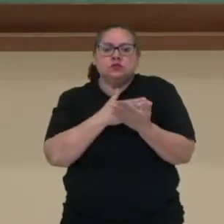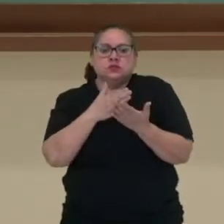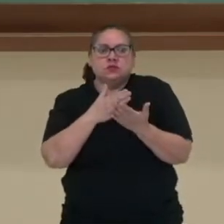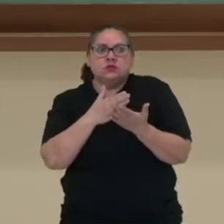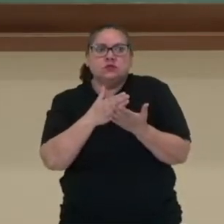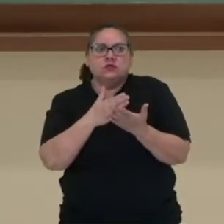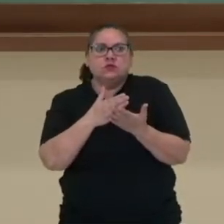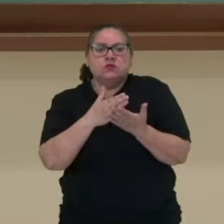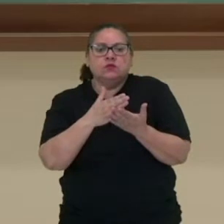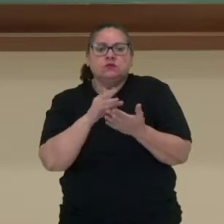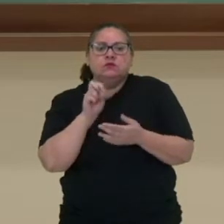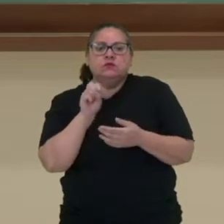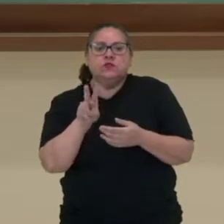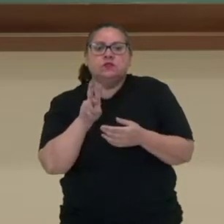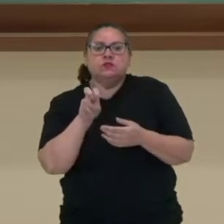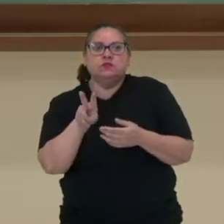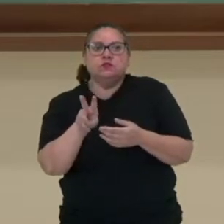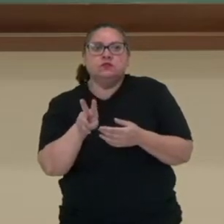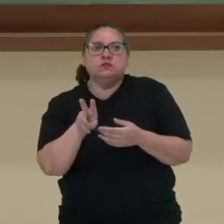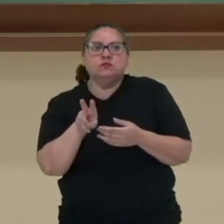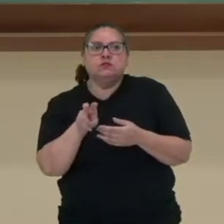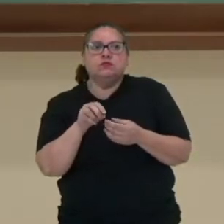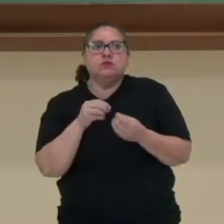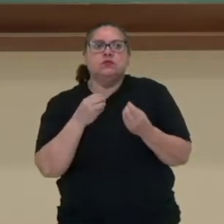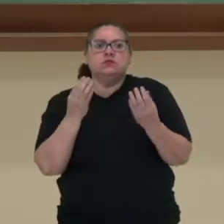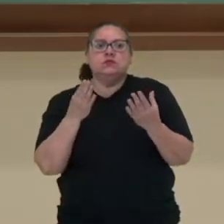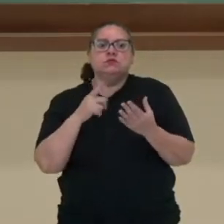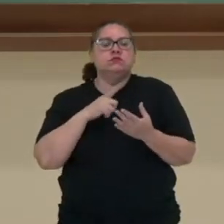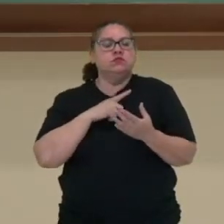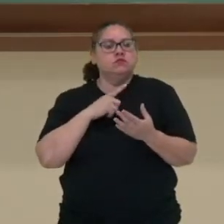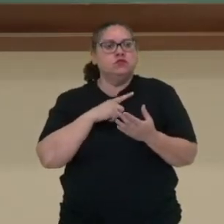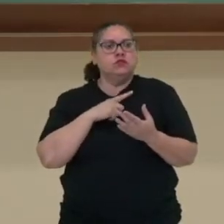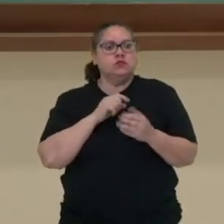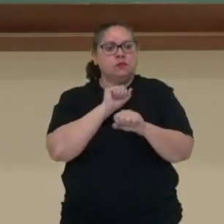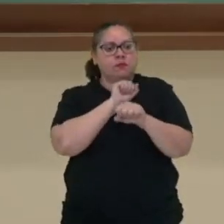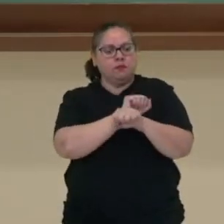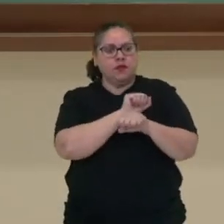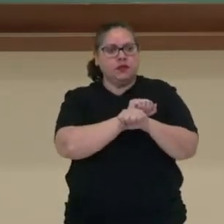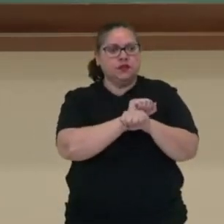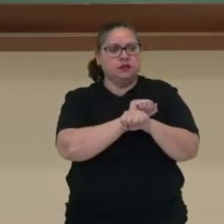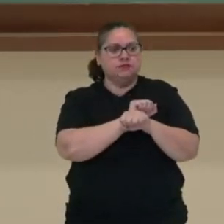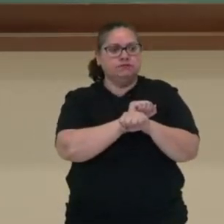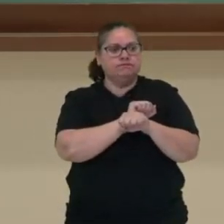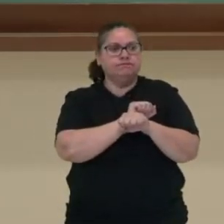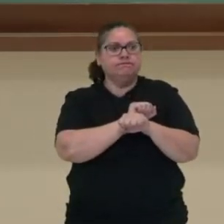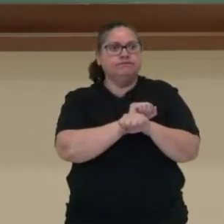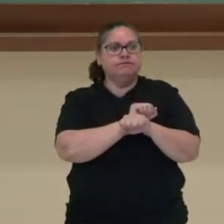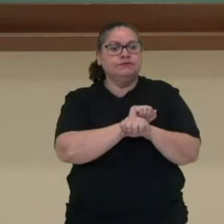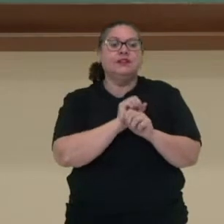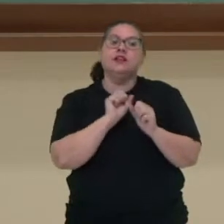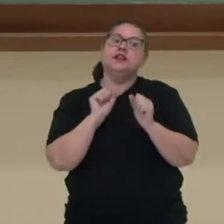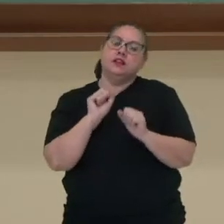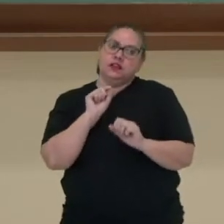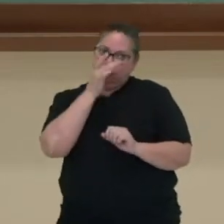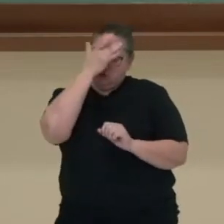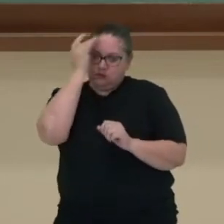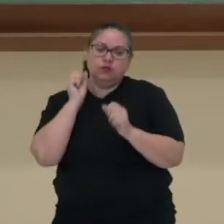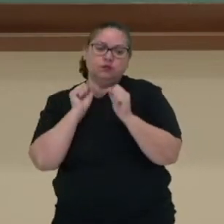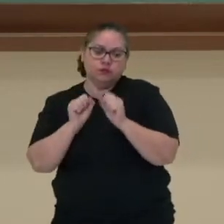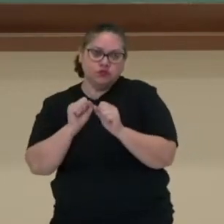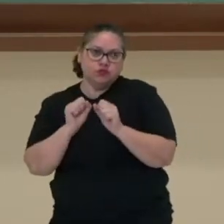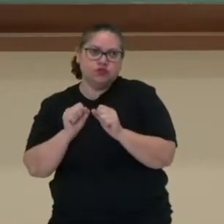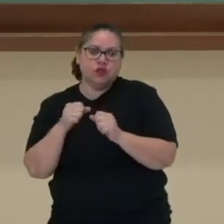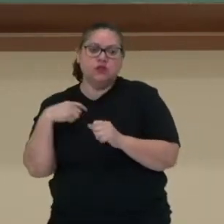começamos com esse vírus e tivemos aí que parar as nossas vidas, quem podia, claro,